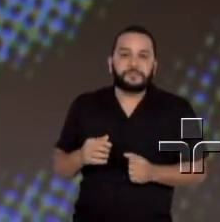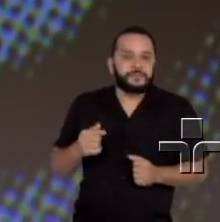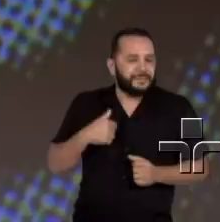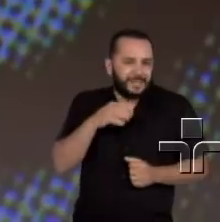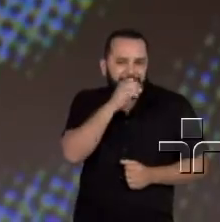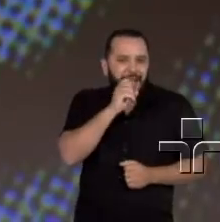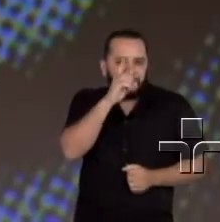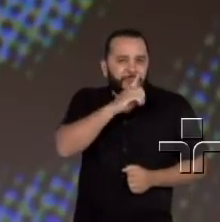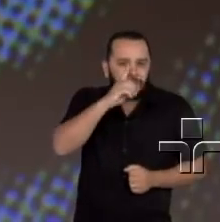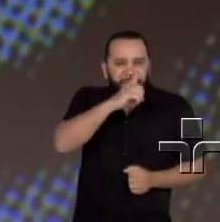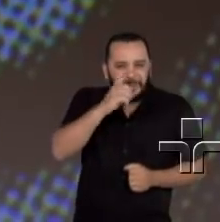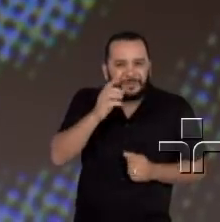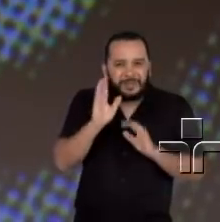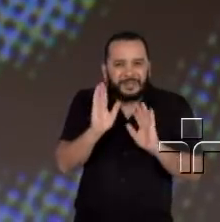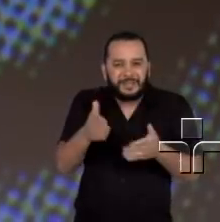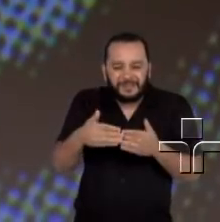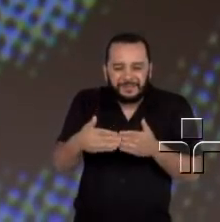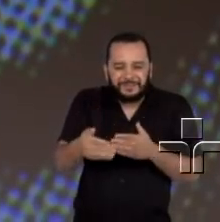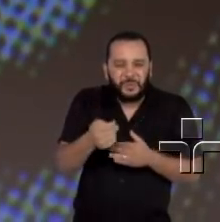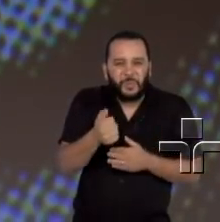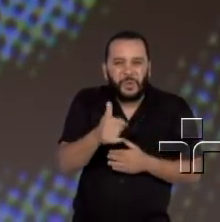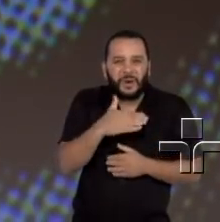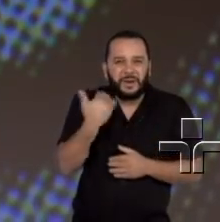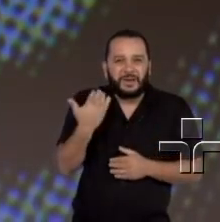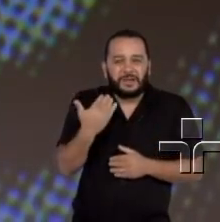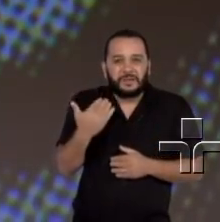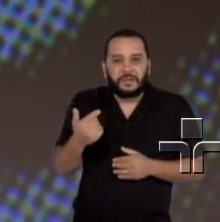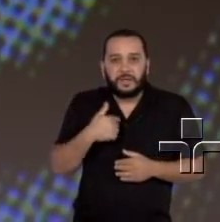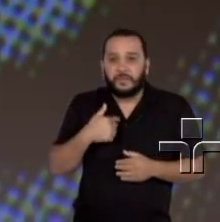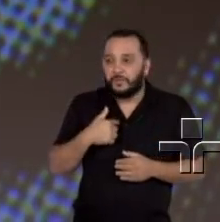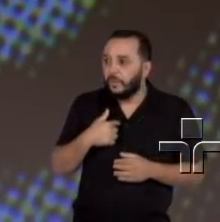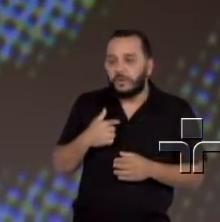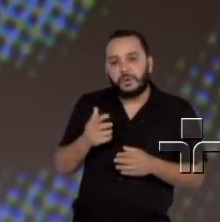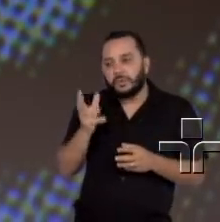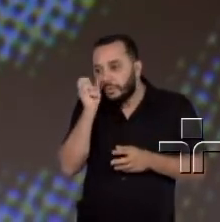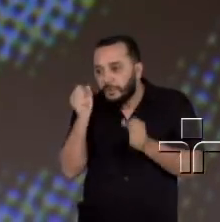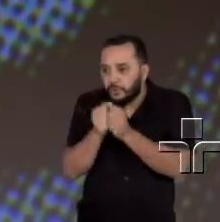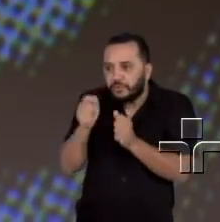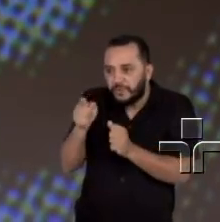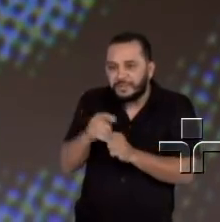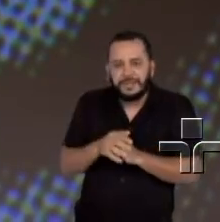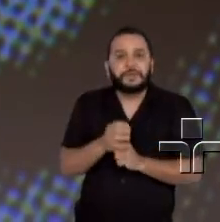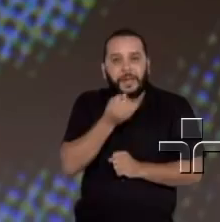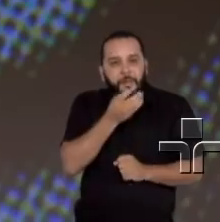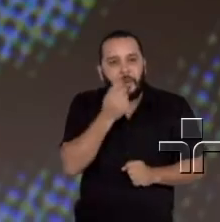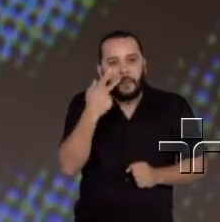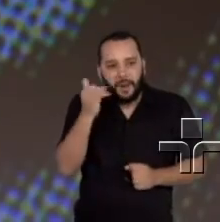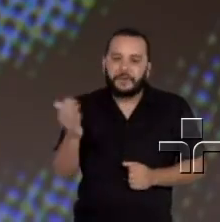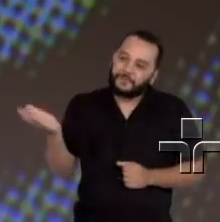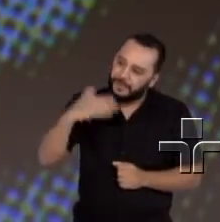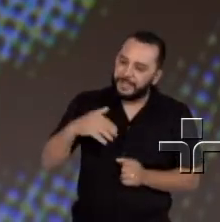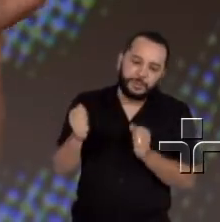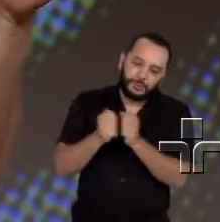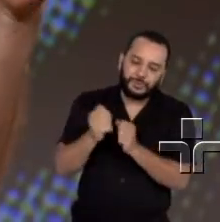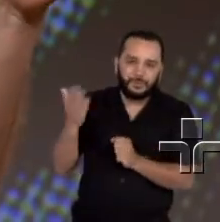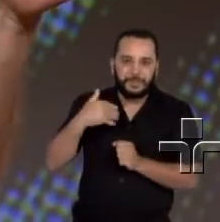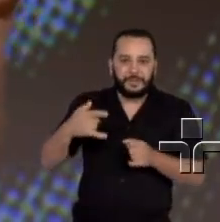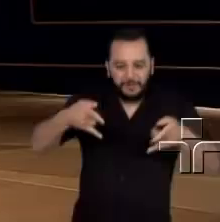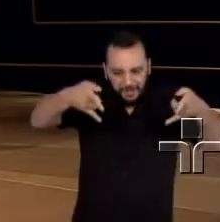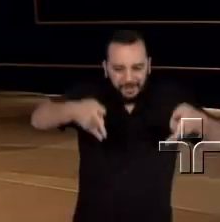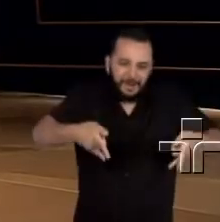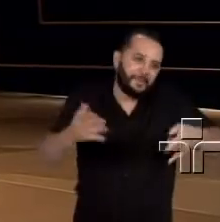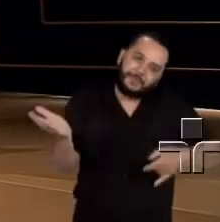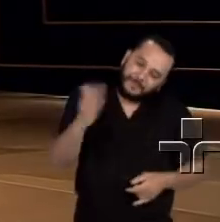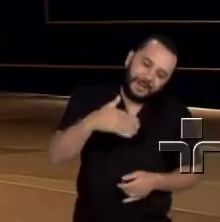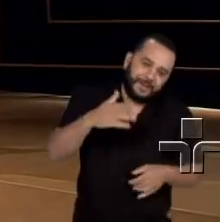de semana dele vivo, ele falou, eu vou dormir com você, tá? Eu falei, tá, pai, imagina. Dorme aqui no quarto comigo. Aí ele deitou assim